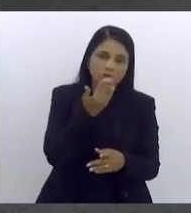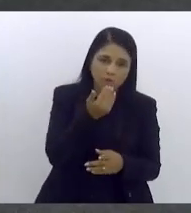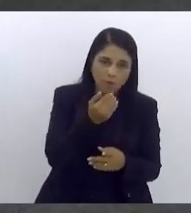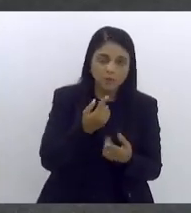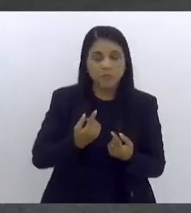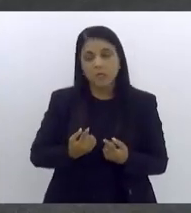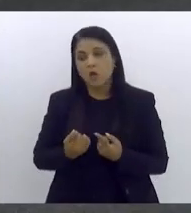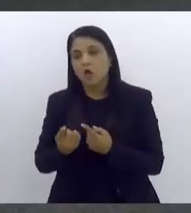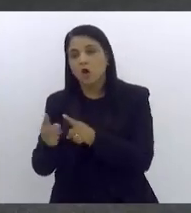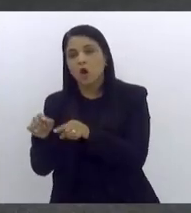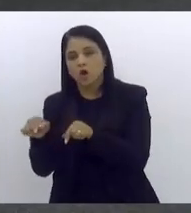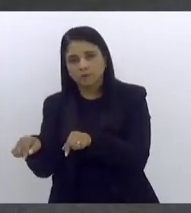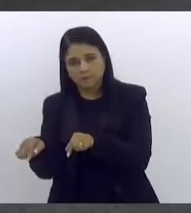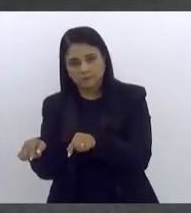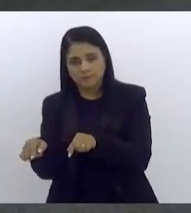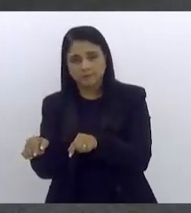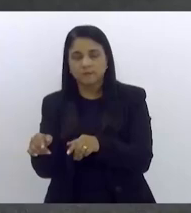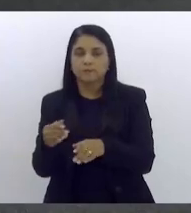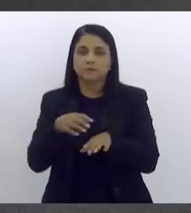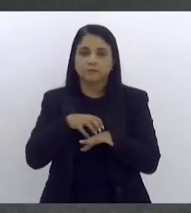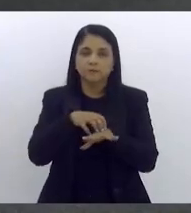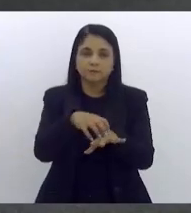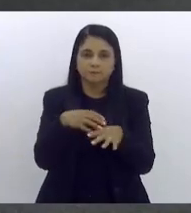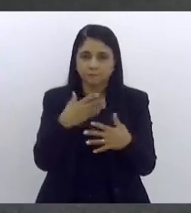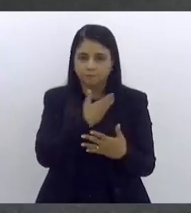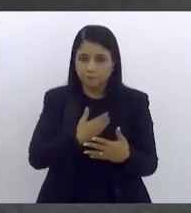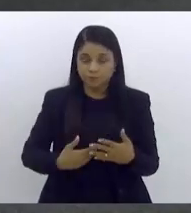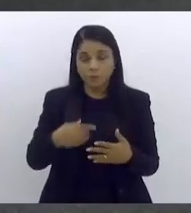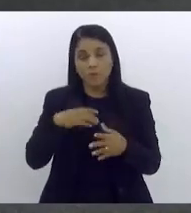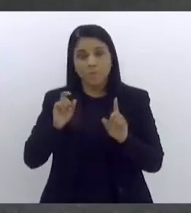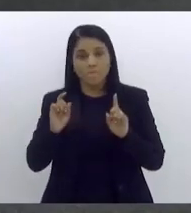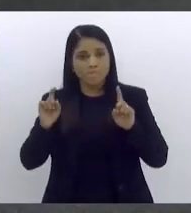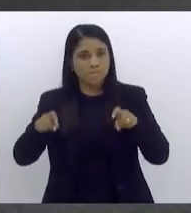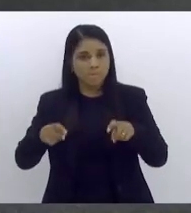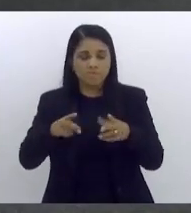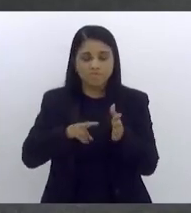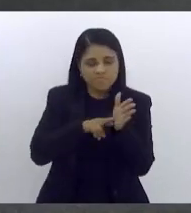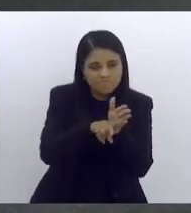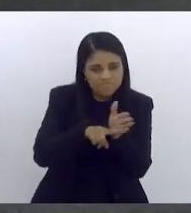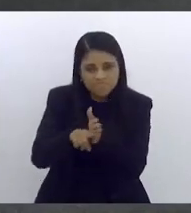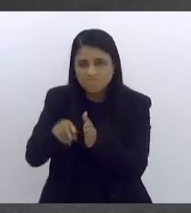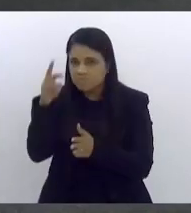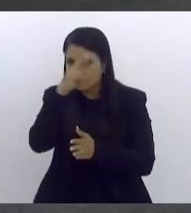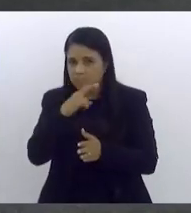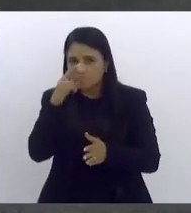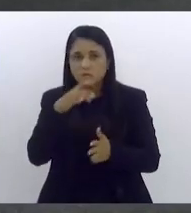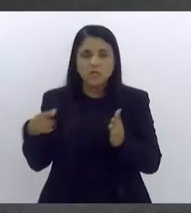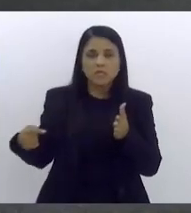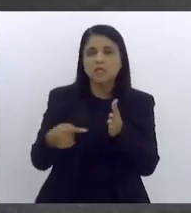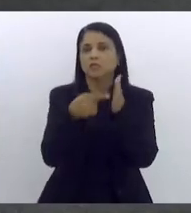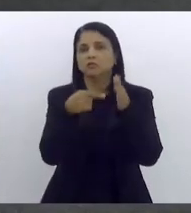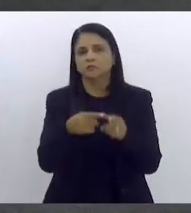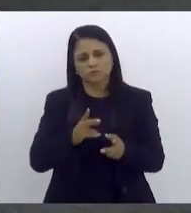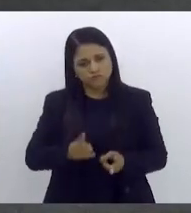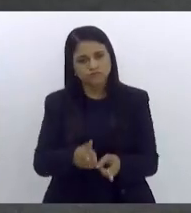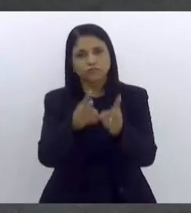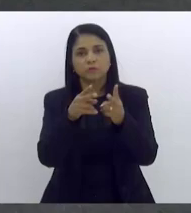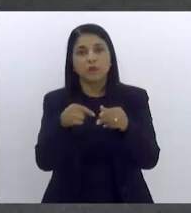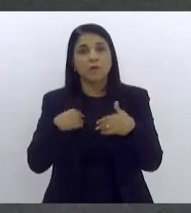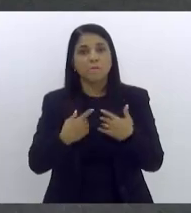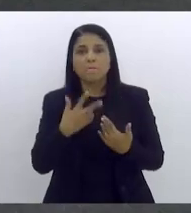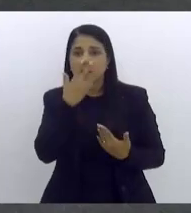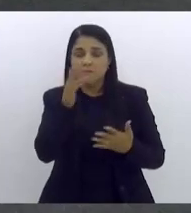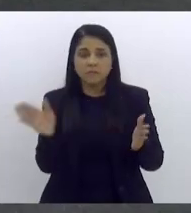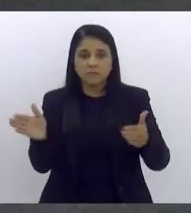na questão do transporte público. Nosso mandato vai continuar fiscalizando, vai continuar denunciando, porque do jeito que está daqui a pouco, minha cidade vai